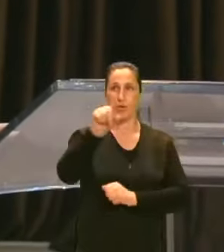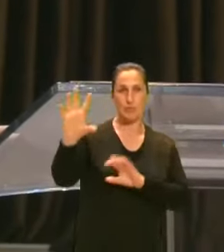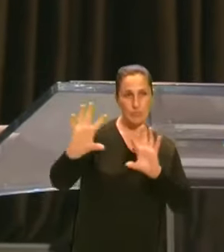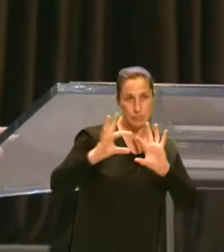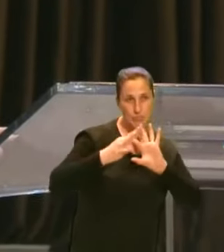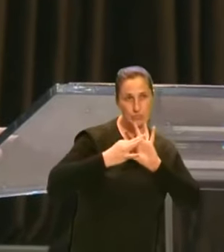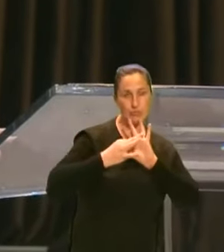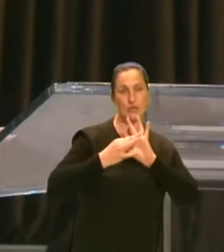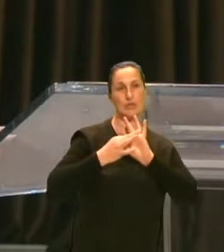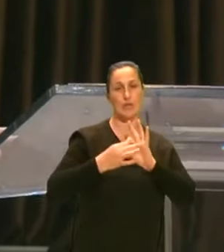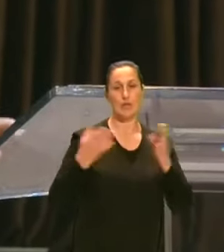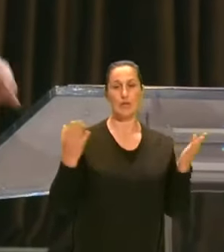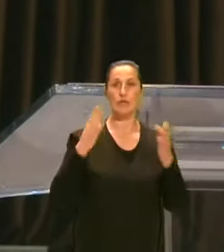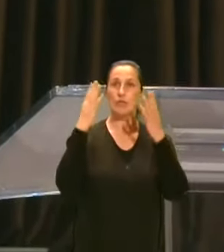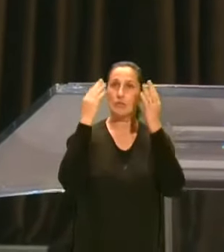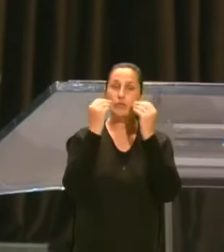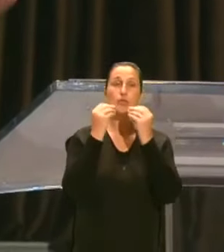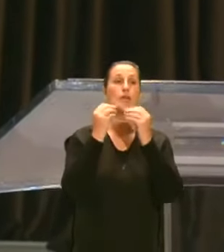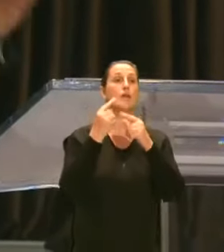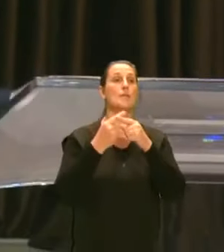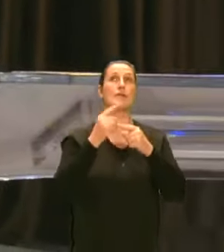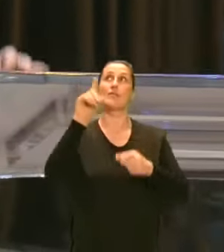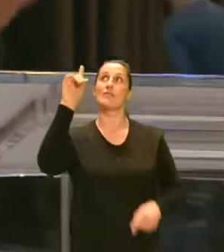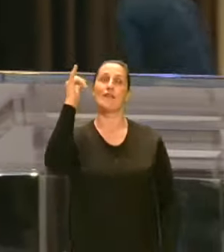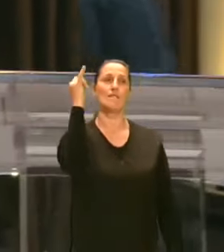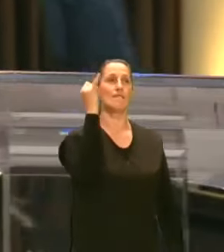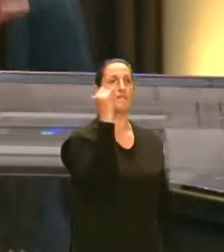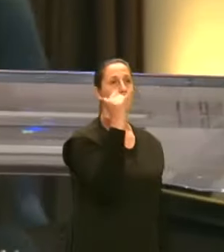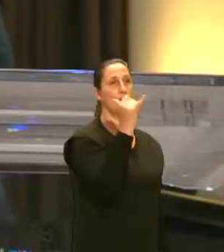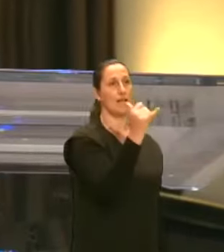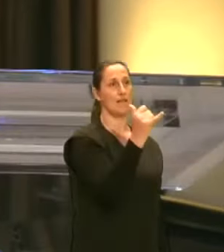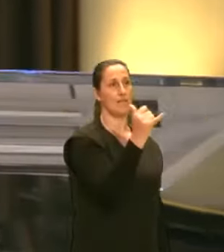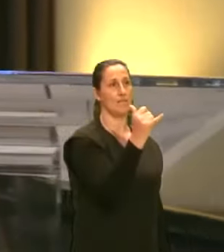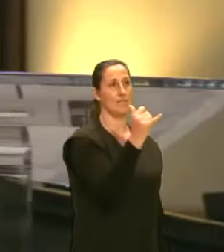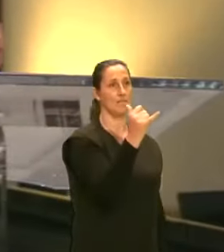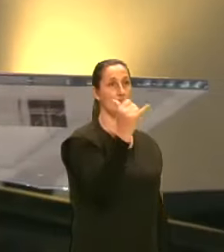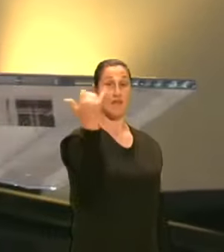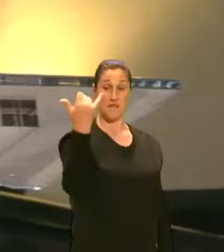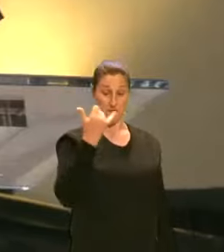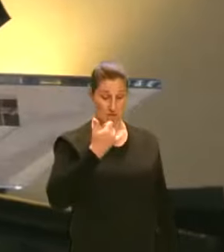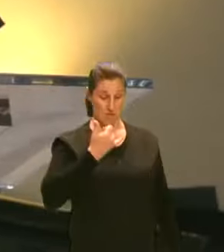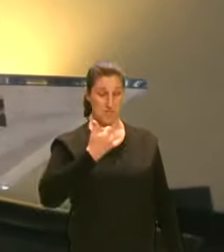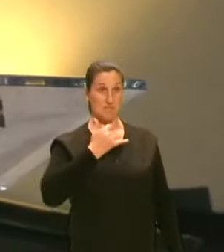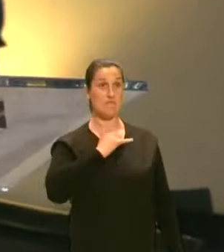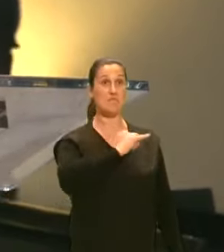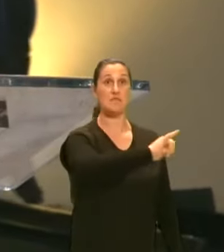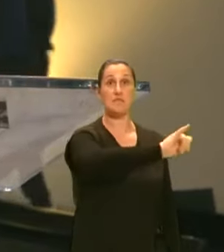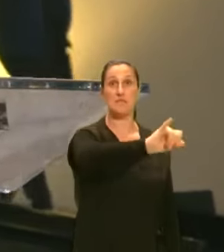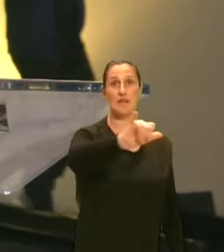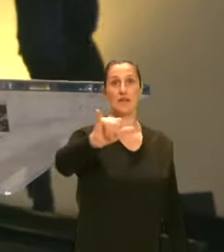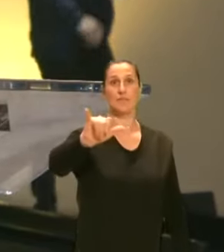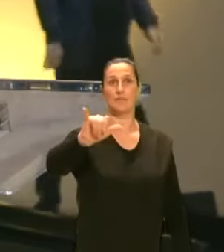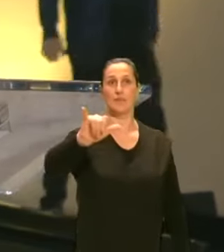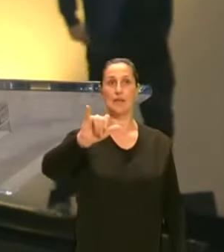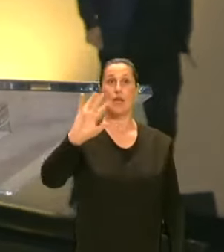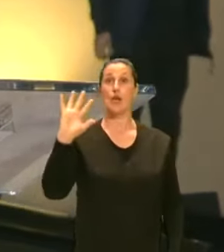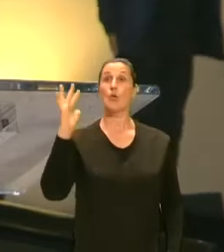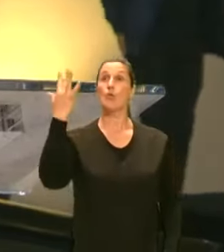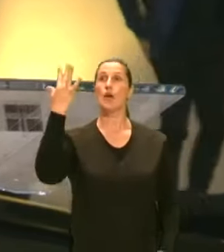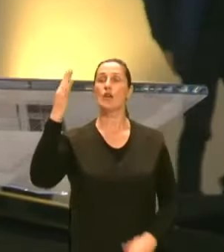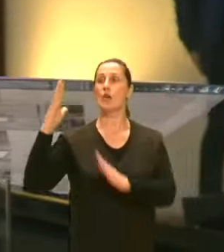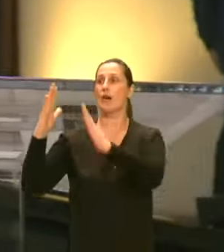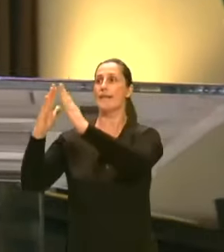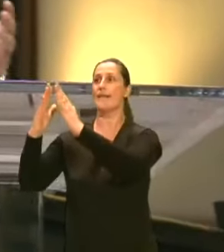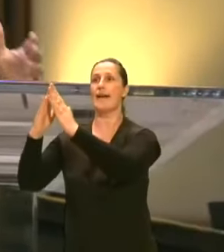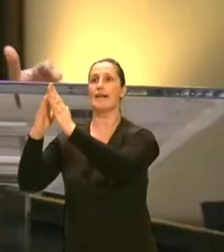conosco nessa noite, porque Ele quer falar comigo e com você, amém? Quando nós saímos da nossa casa para